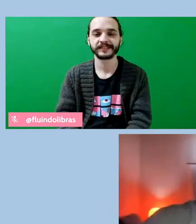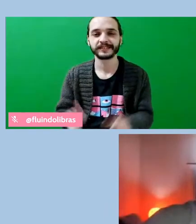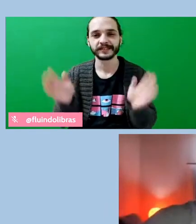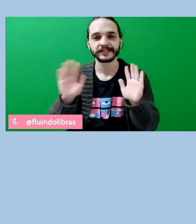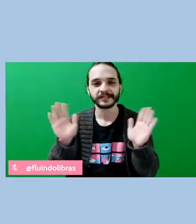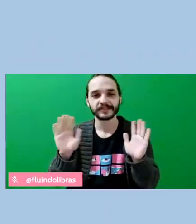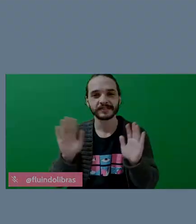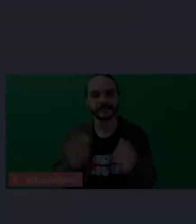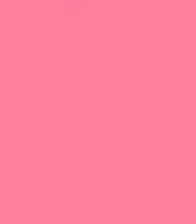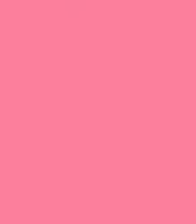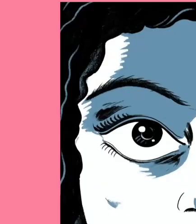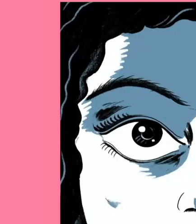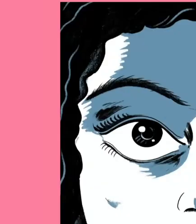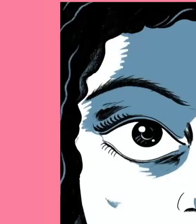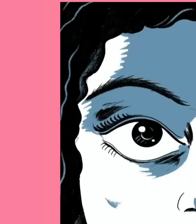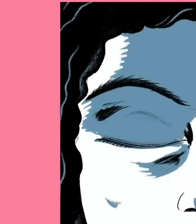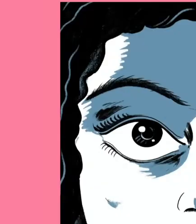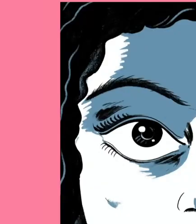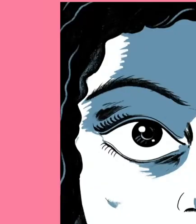Tchau, gente. Obrigado.